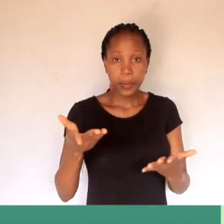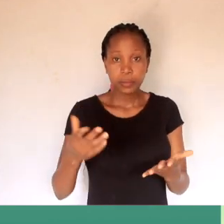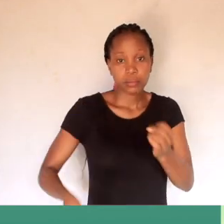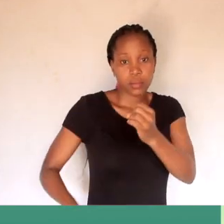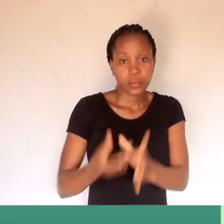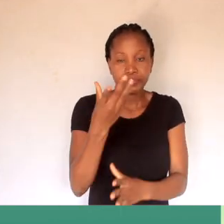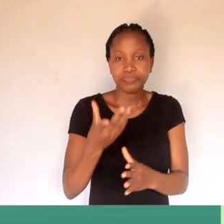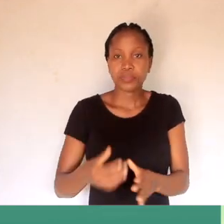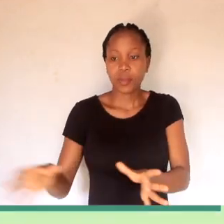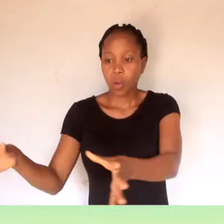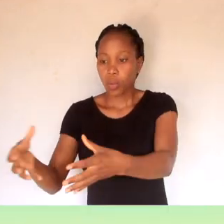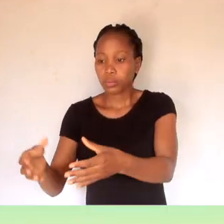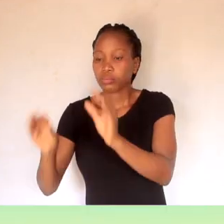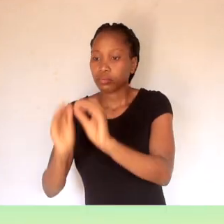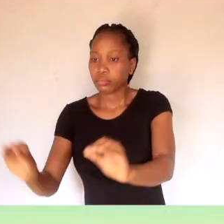Todos.